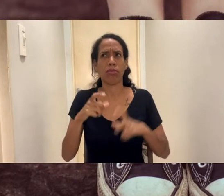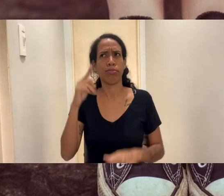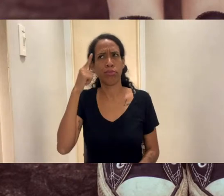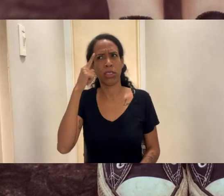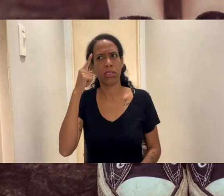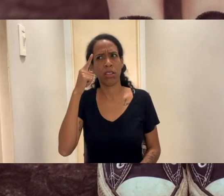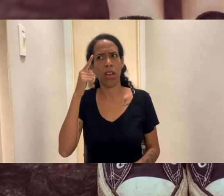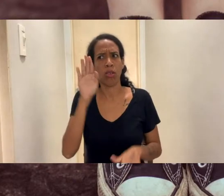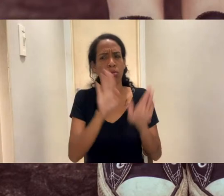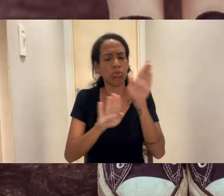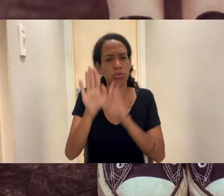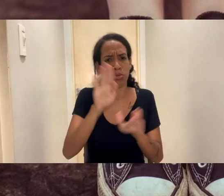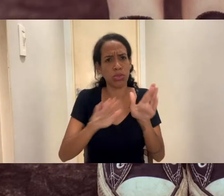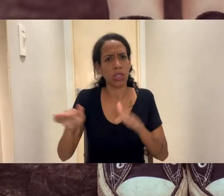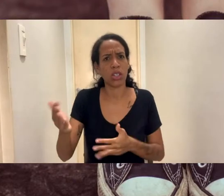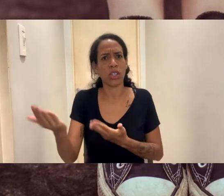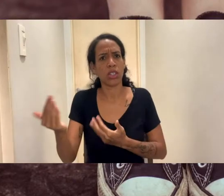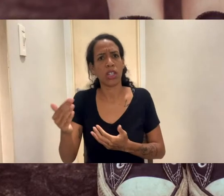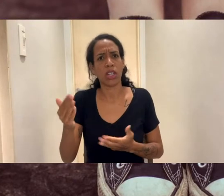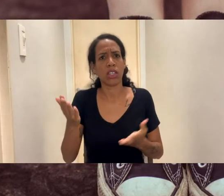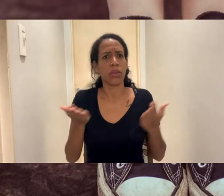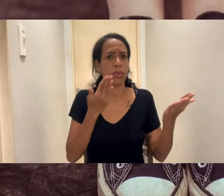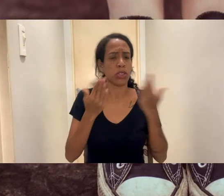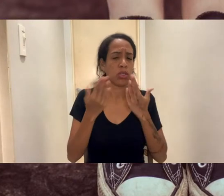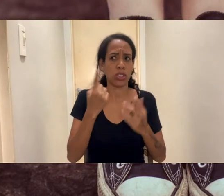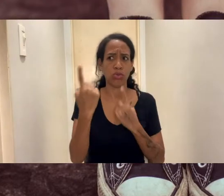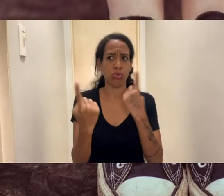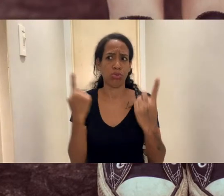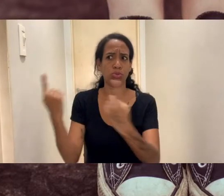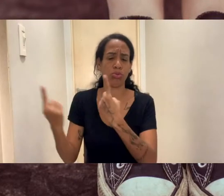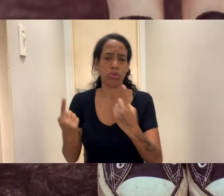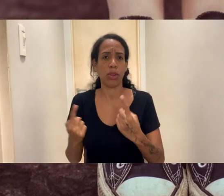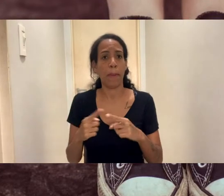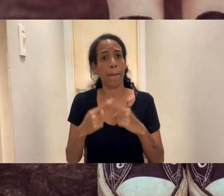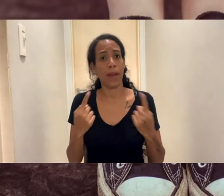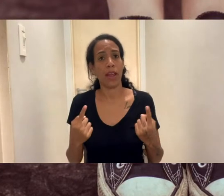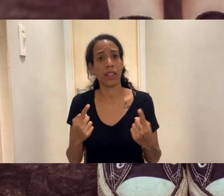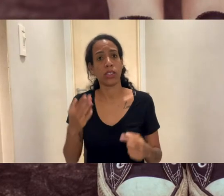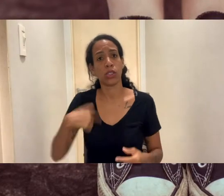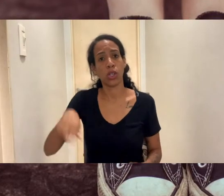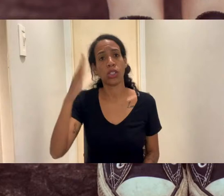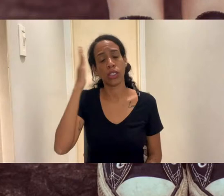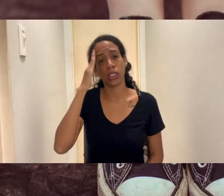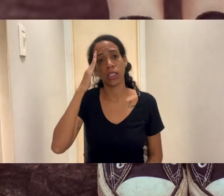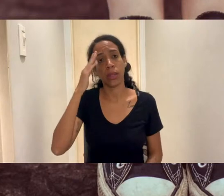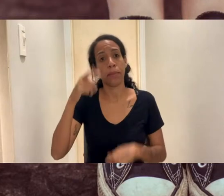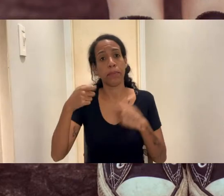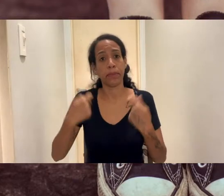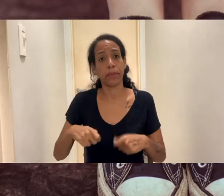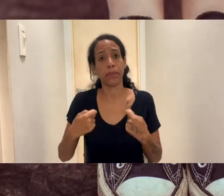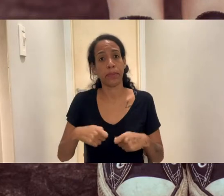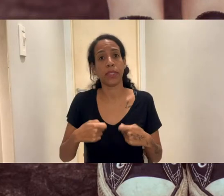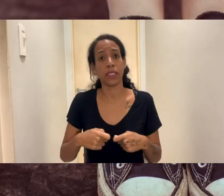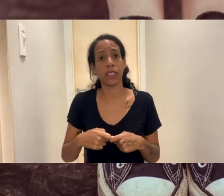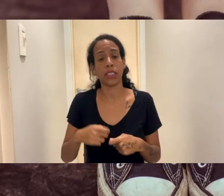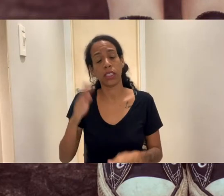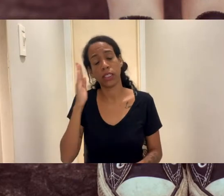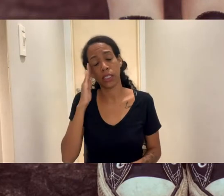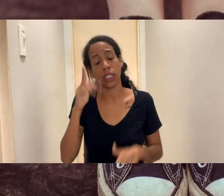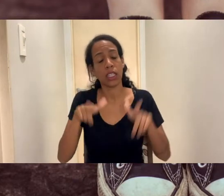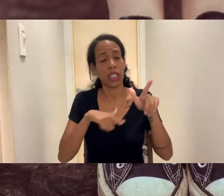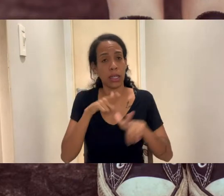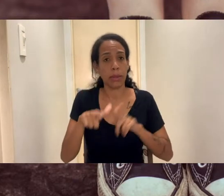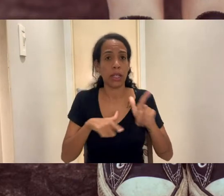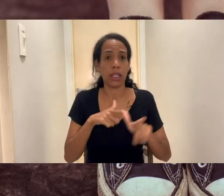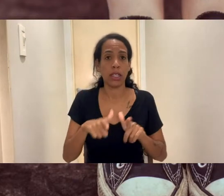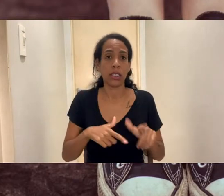desse adolescente, não pela psicologia trabalhando individualmente, mas o nosso saber, ele precisa ser trabalhado com